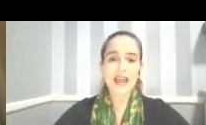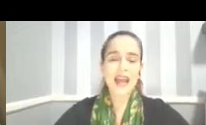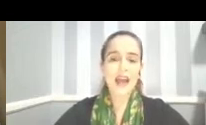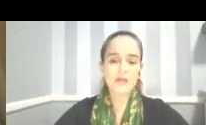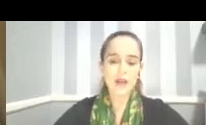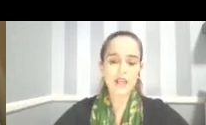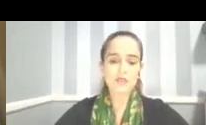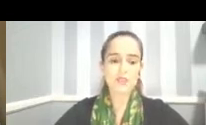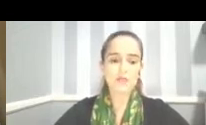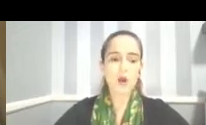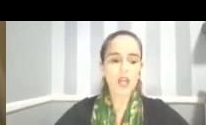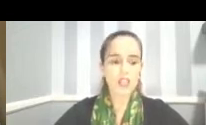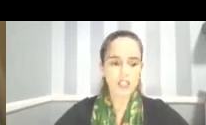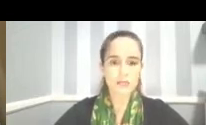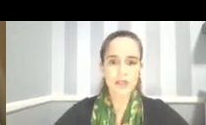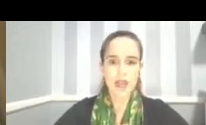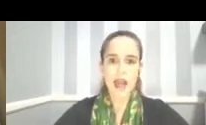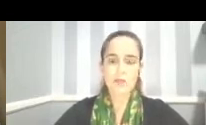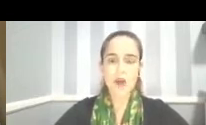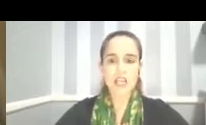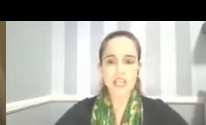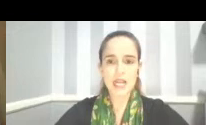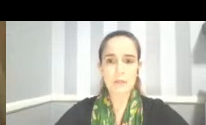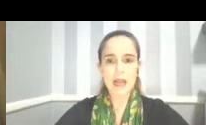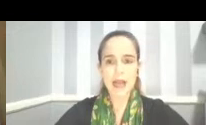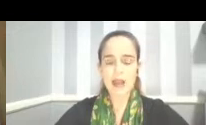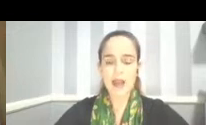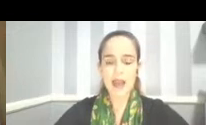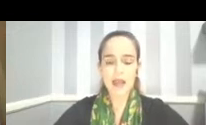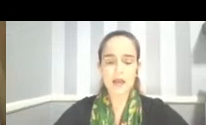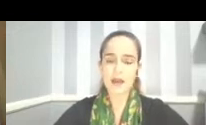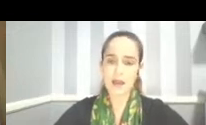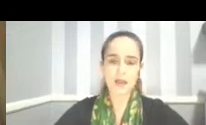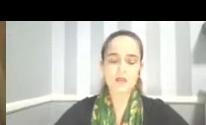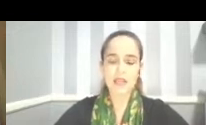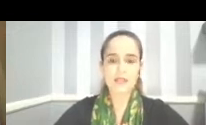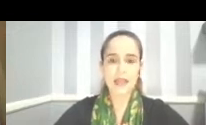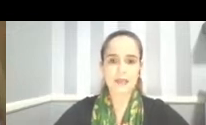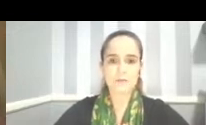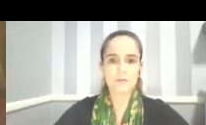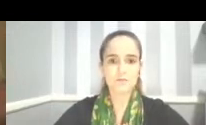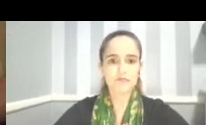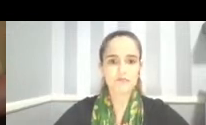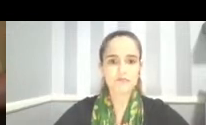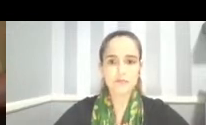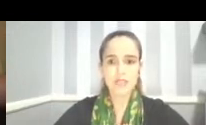de agravo, a risco de morte, a hemorragia capilar, ela é a menos